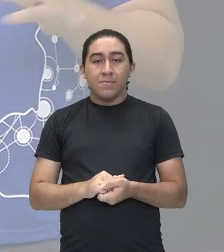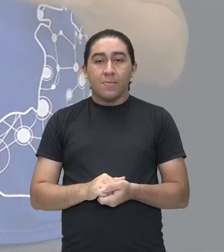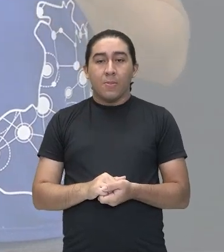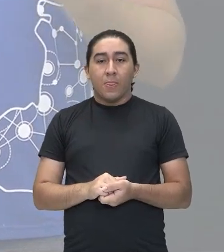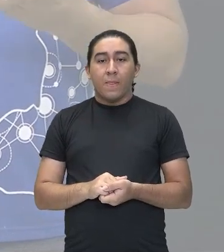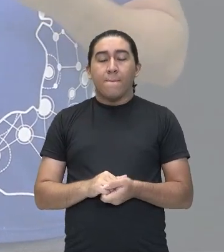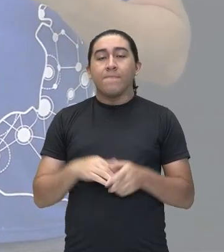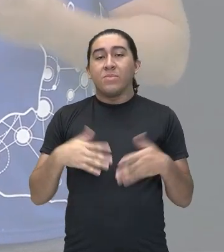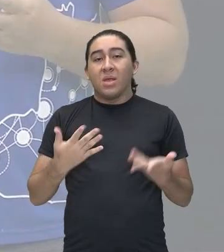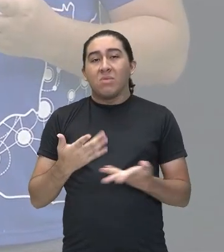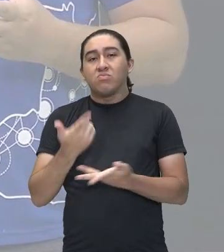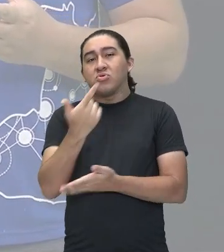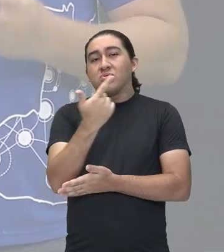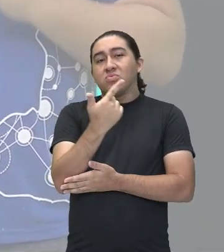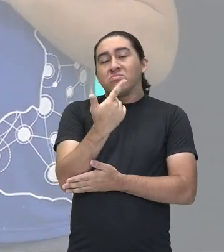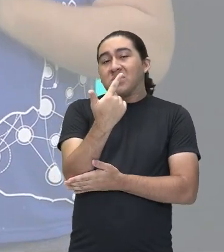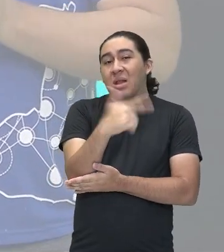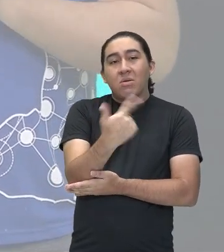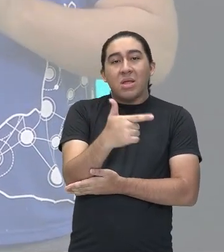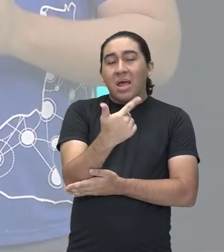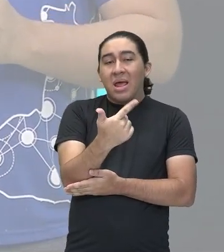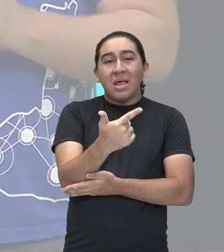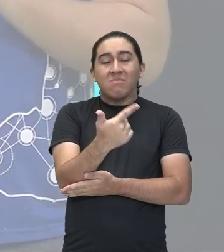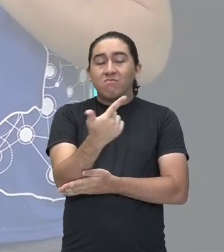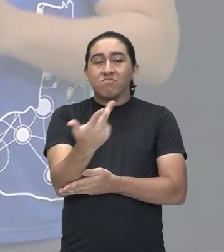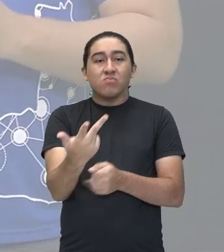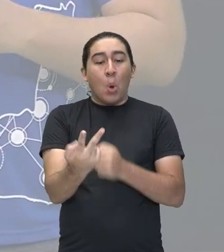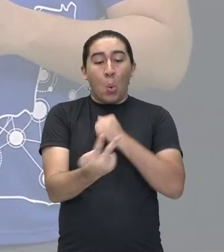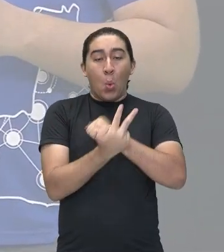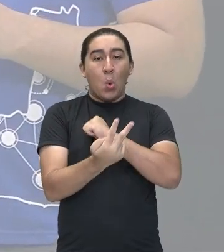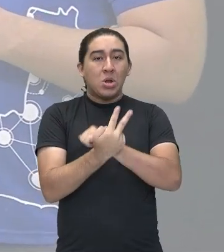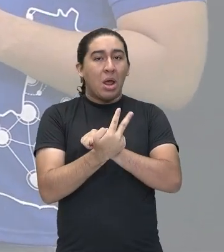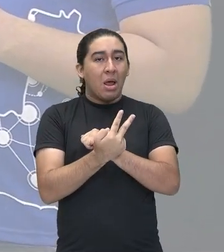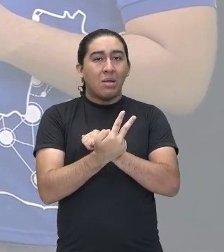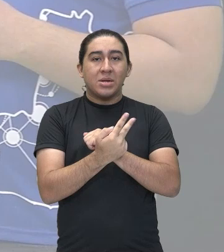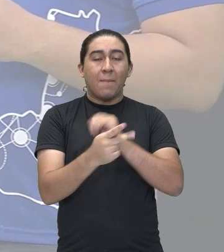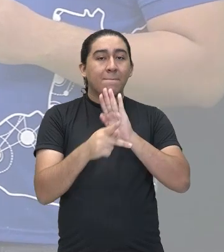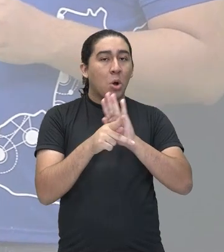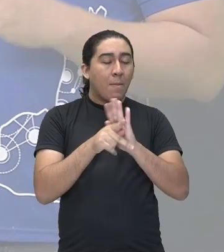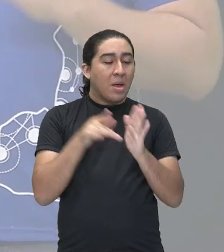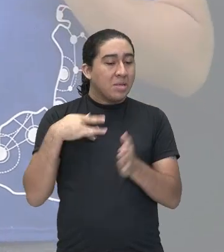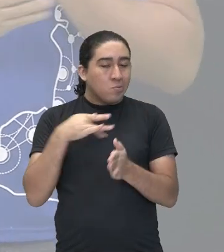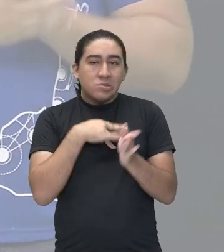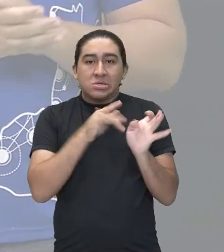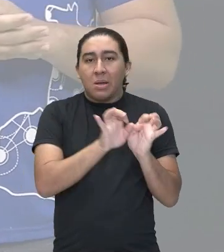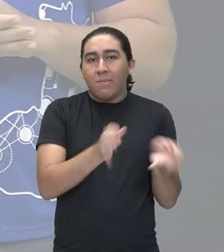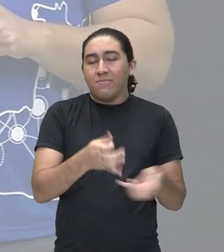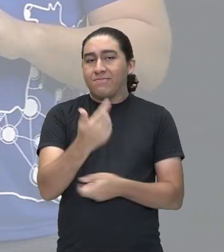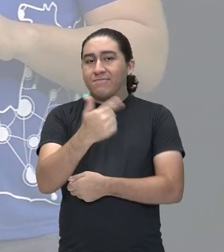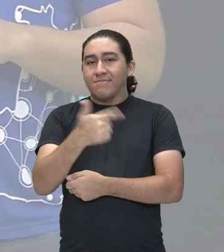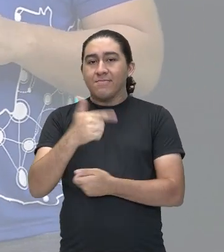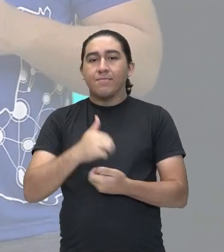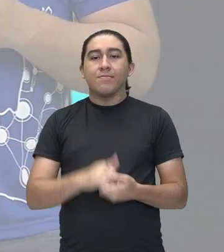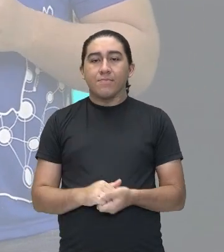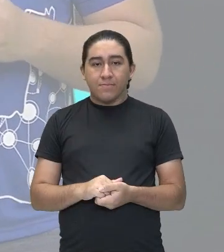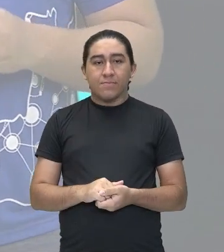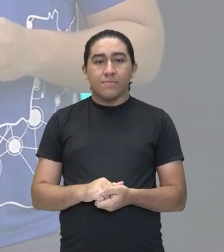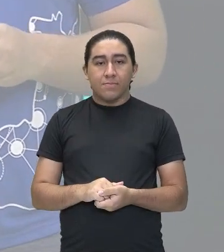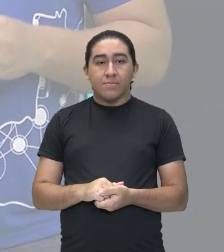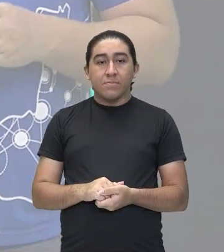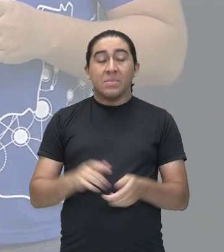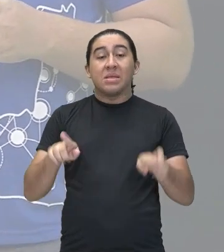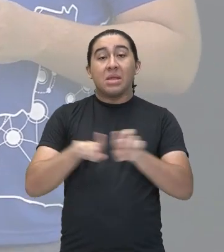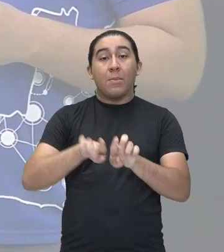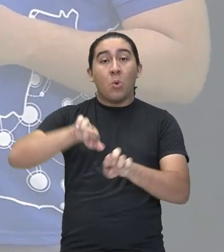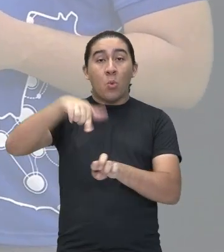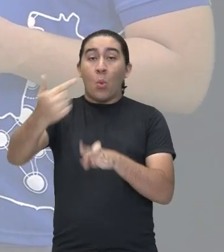sem assistência básica, certo? Além da obra Urupês, nós vamos ter também Cidades